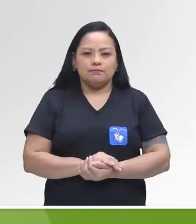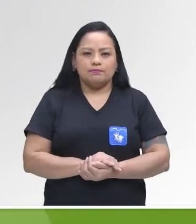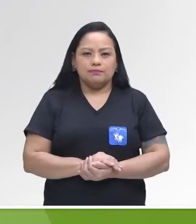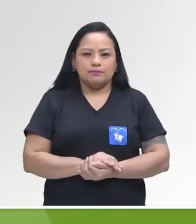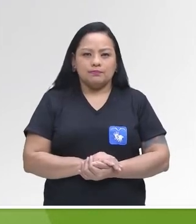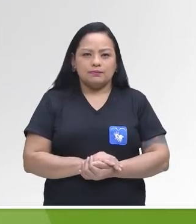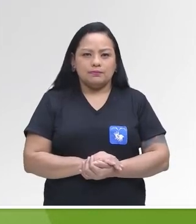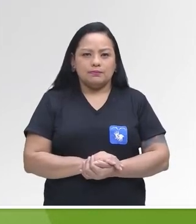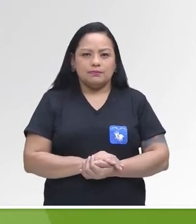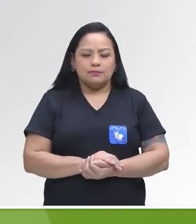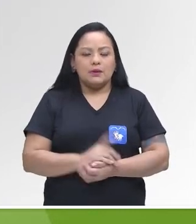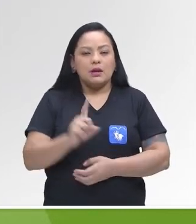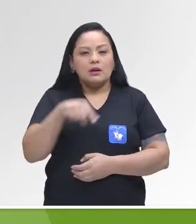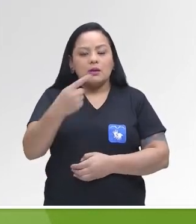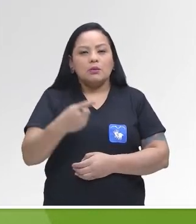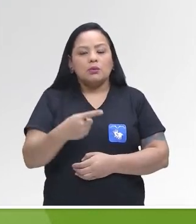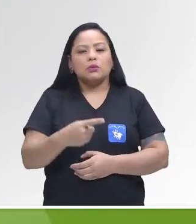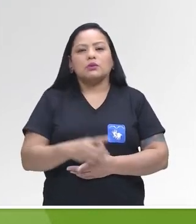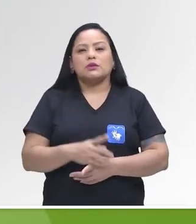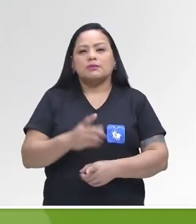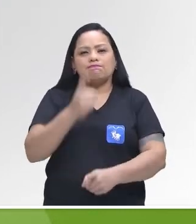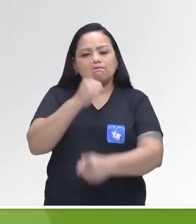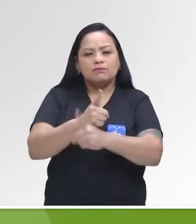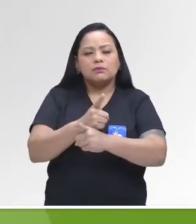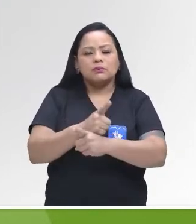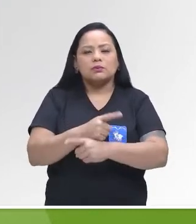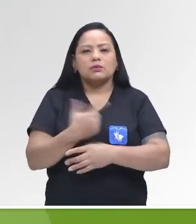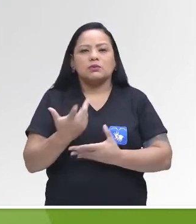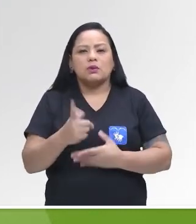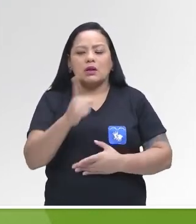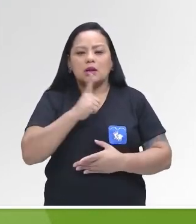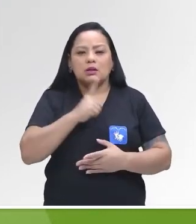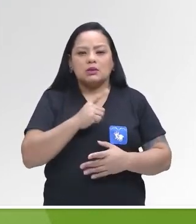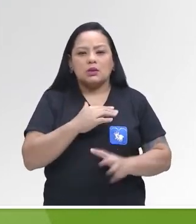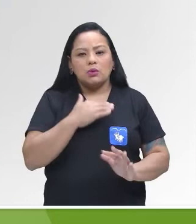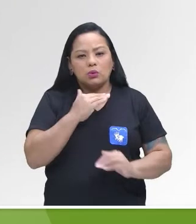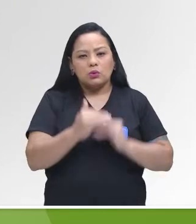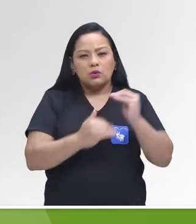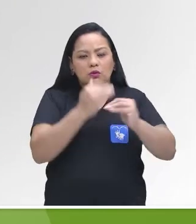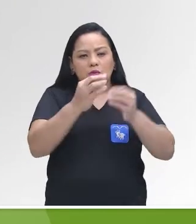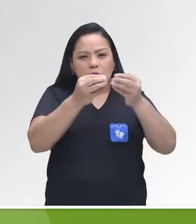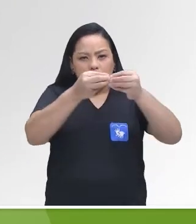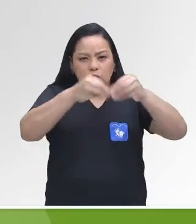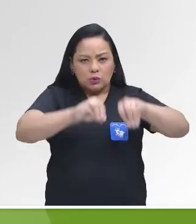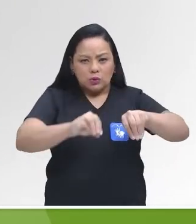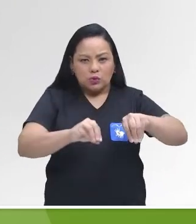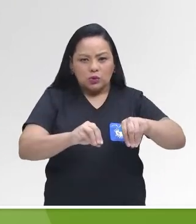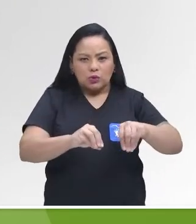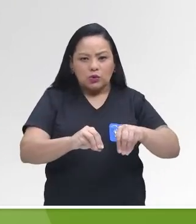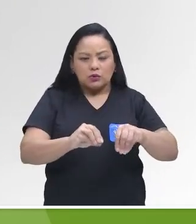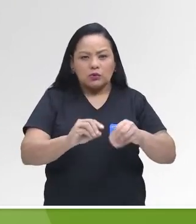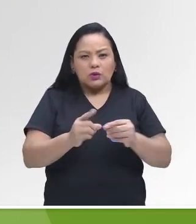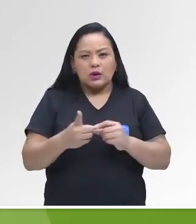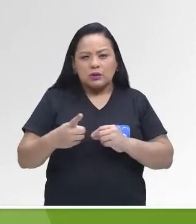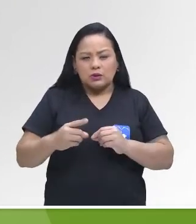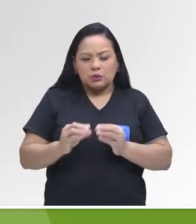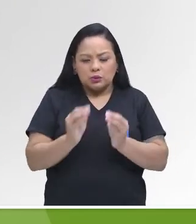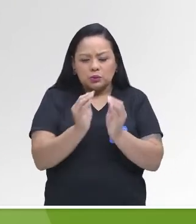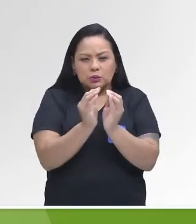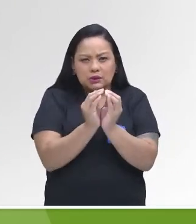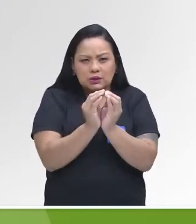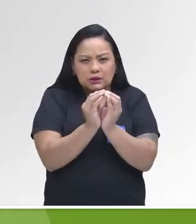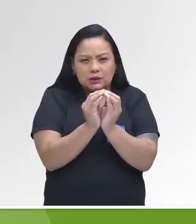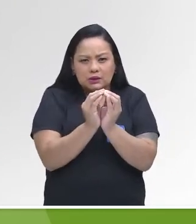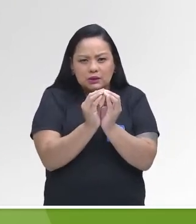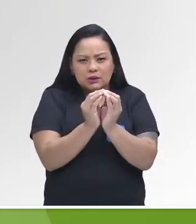ok? Depois da fecundação, a gente vai ter a formação dos ovinhos, do embrião, né? Começa ali